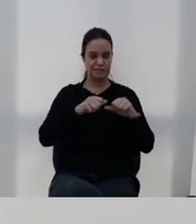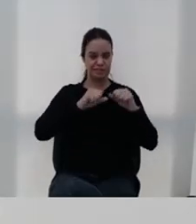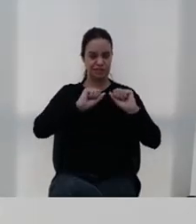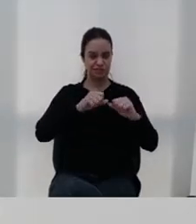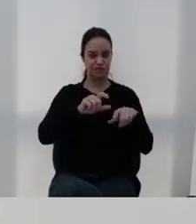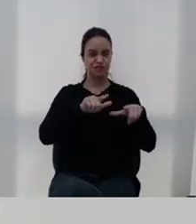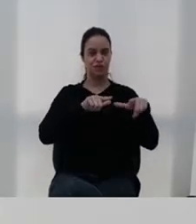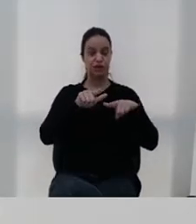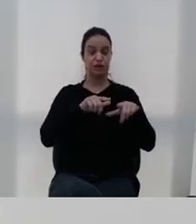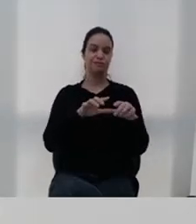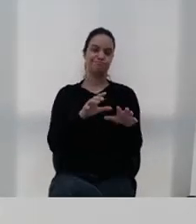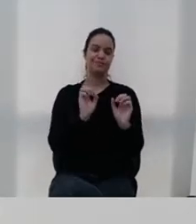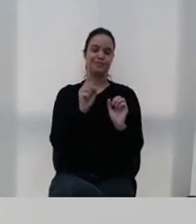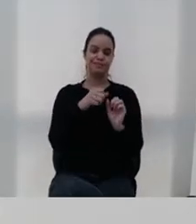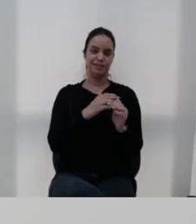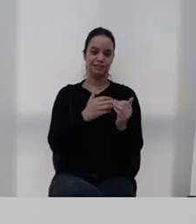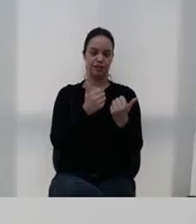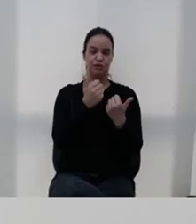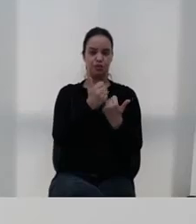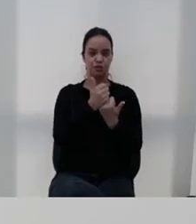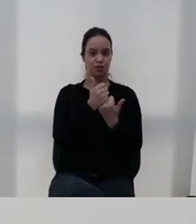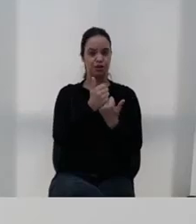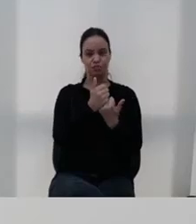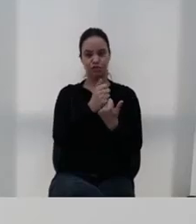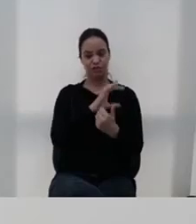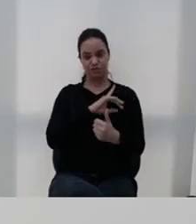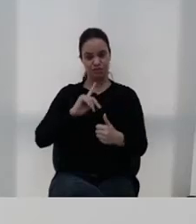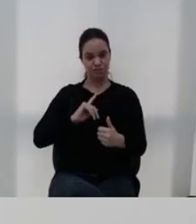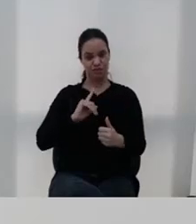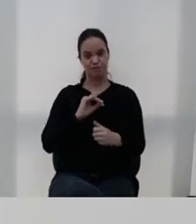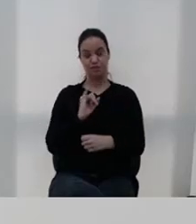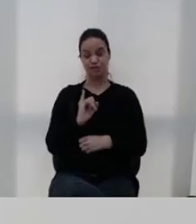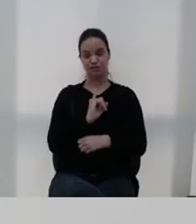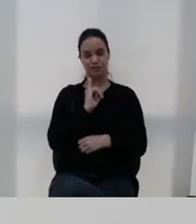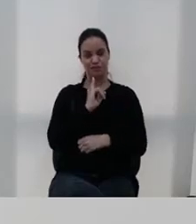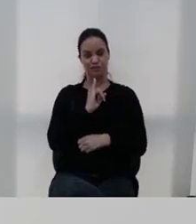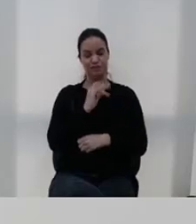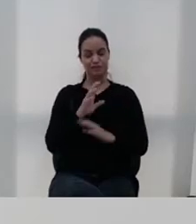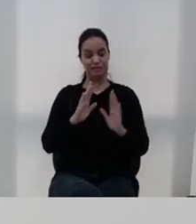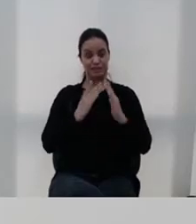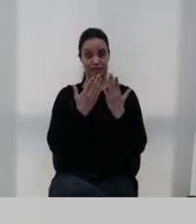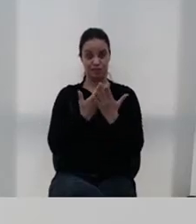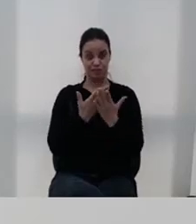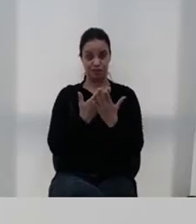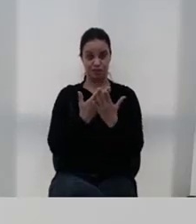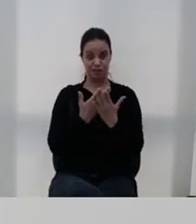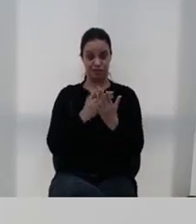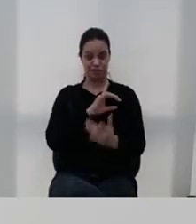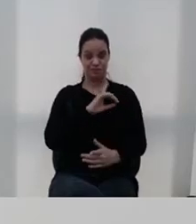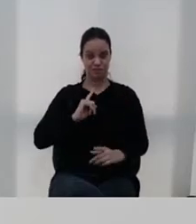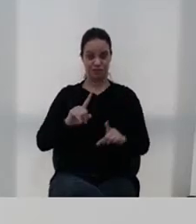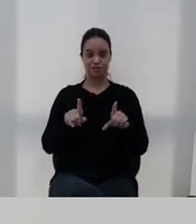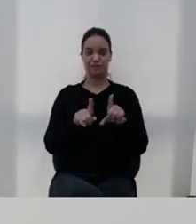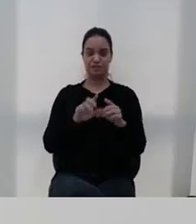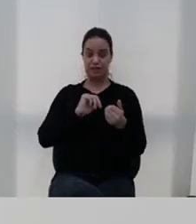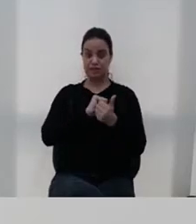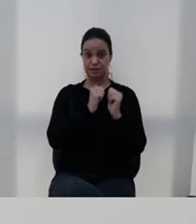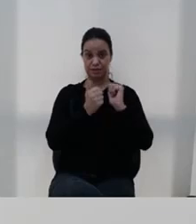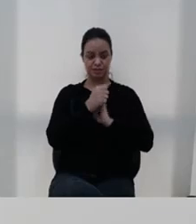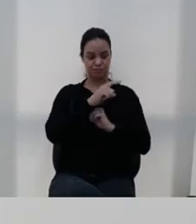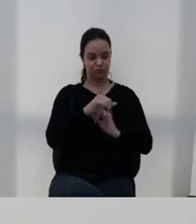claro, o apoio e o suporte que será dado pela Defensoria Pública Geral à Escola da Defensoria Pública para o início das reformas e adaptações